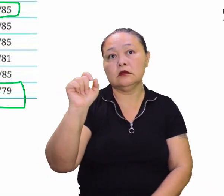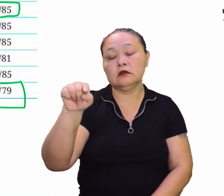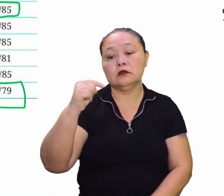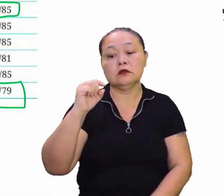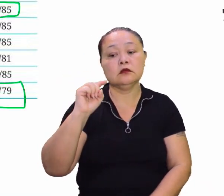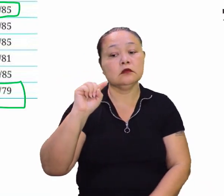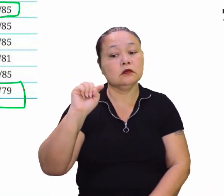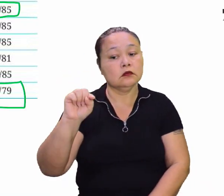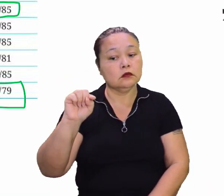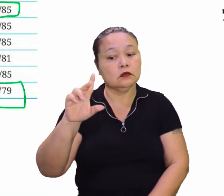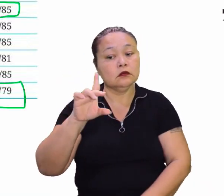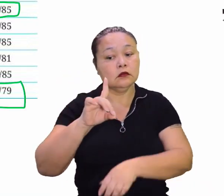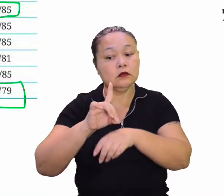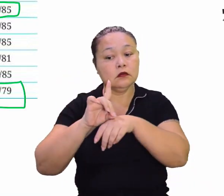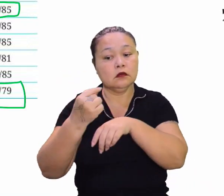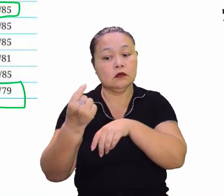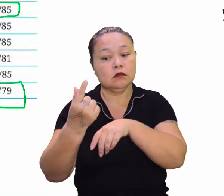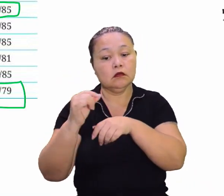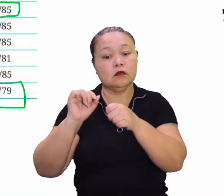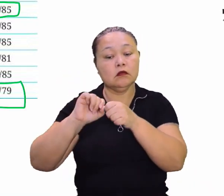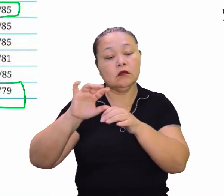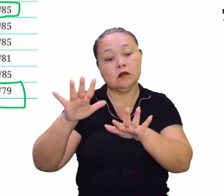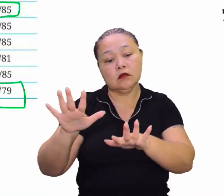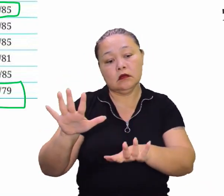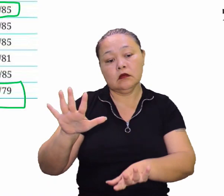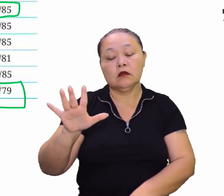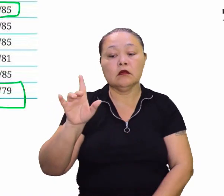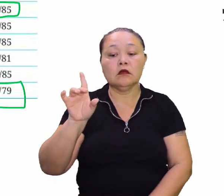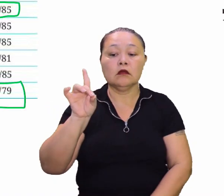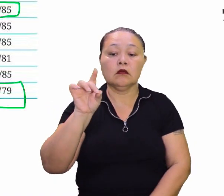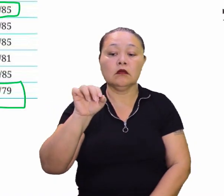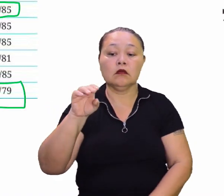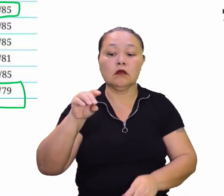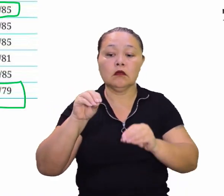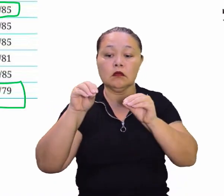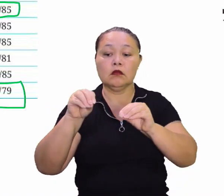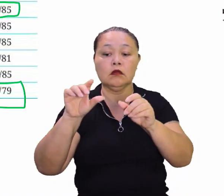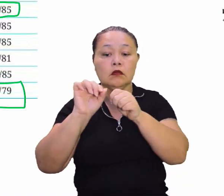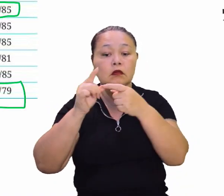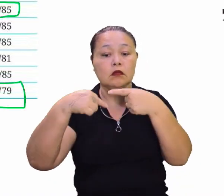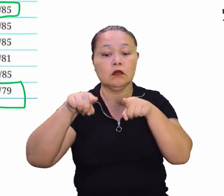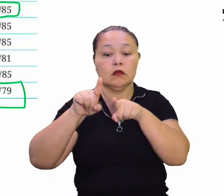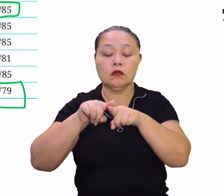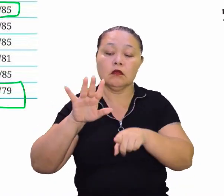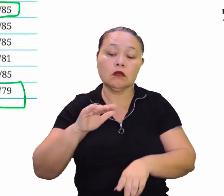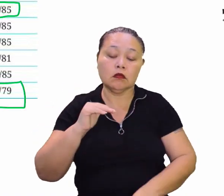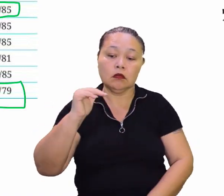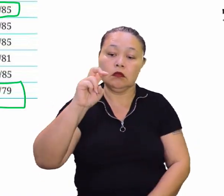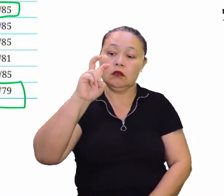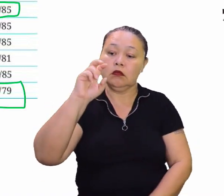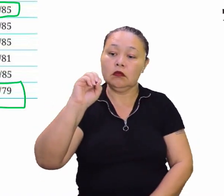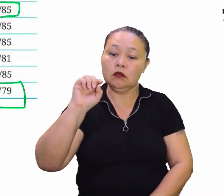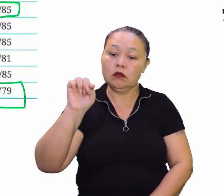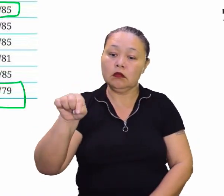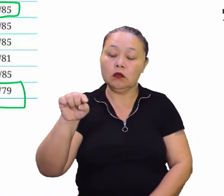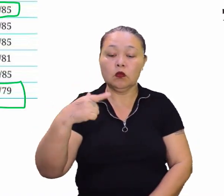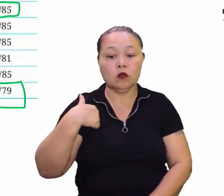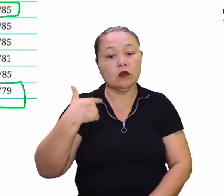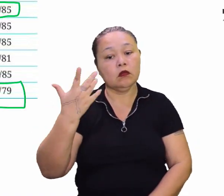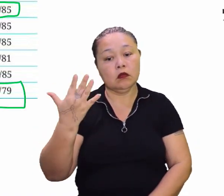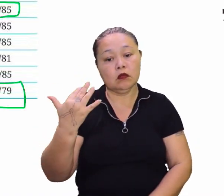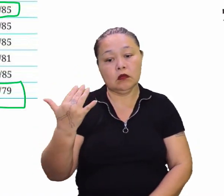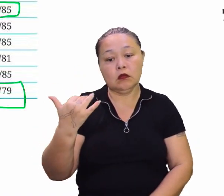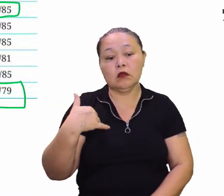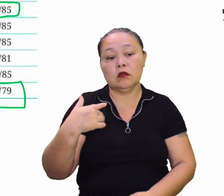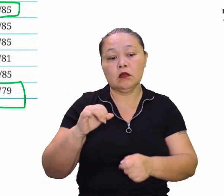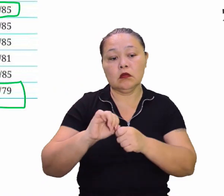42.390 dólares, enquanto que na Austrália é um pouco maior, 50 mil, mas não deixa de lá